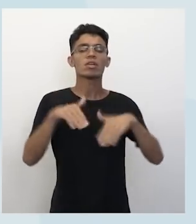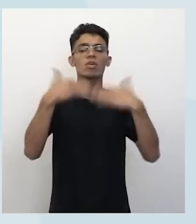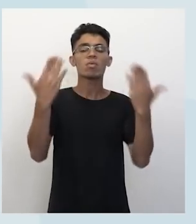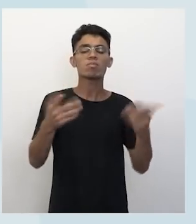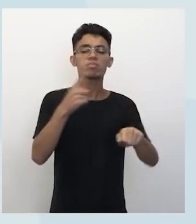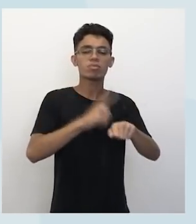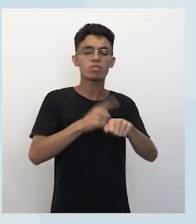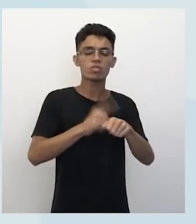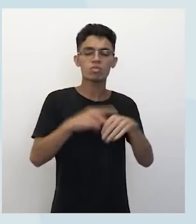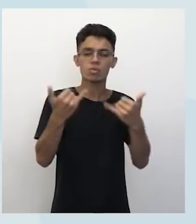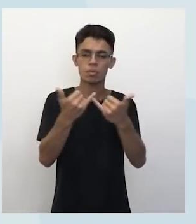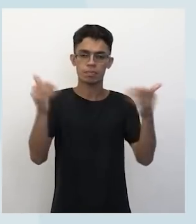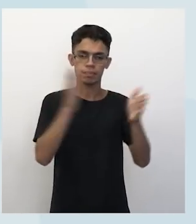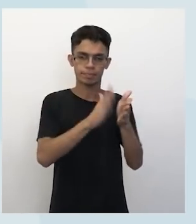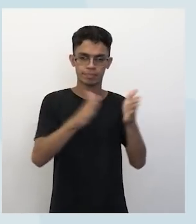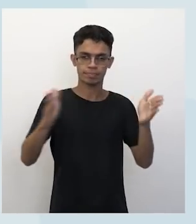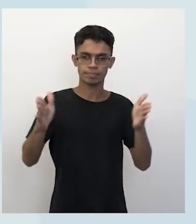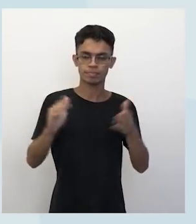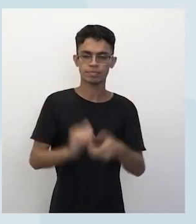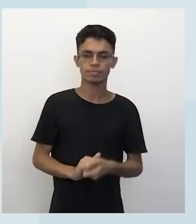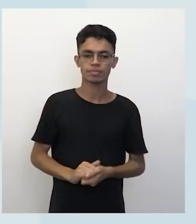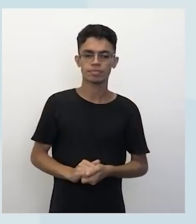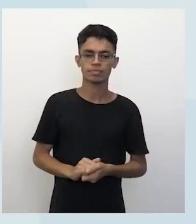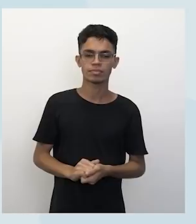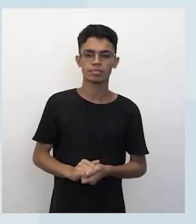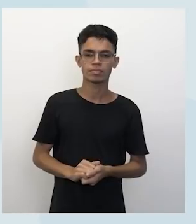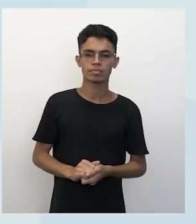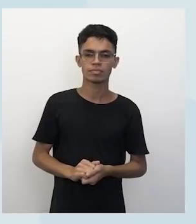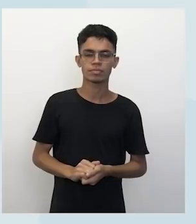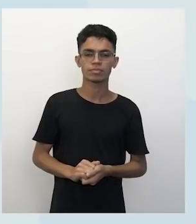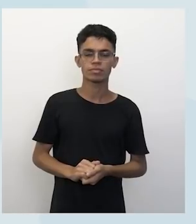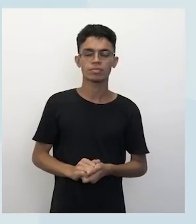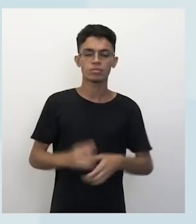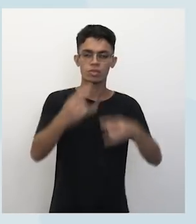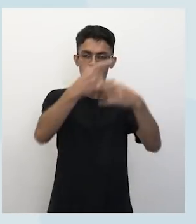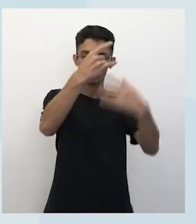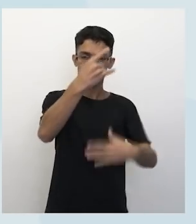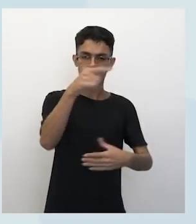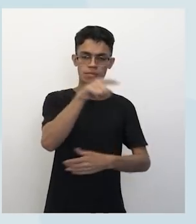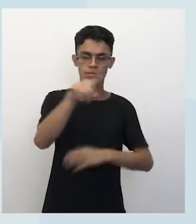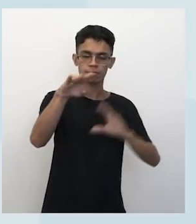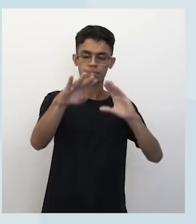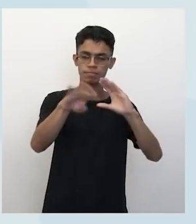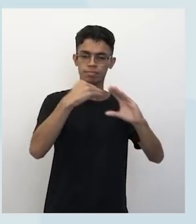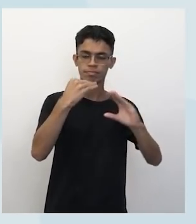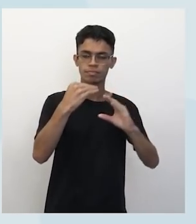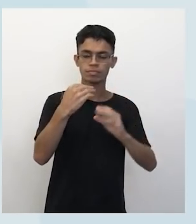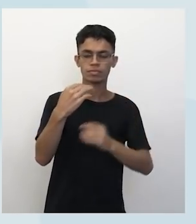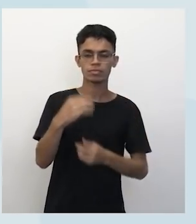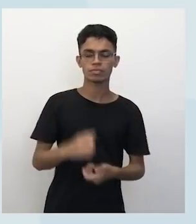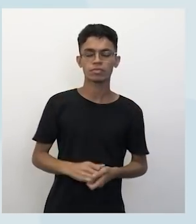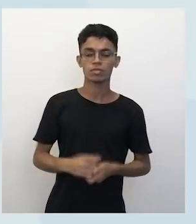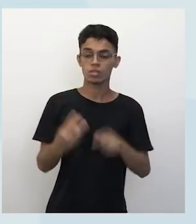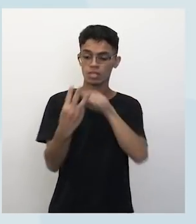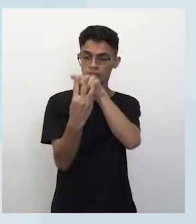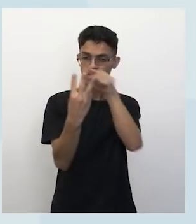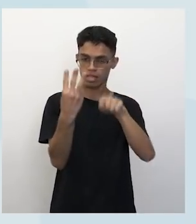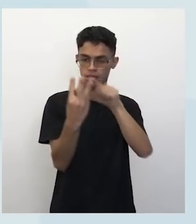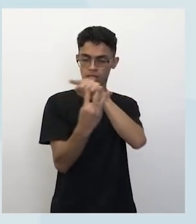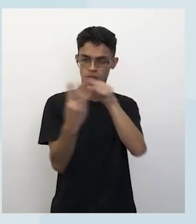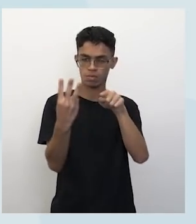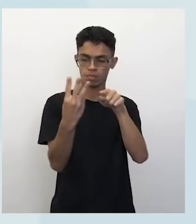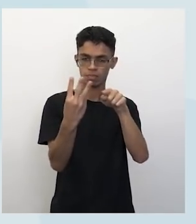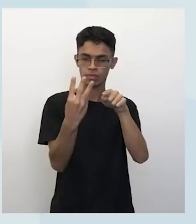de marcação de tempo? E aí, eu vou deixar o chat respondendo. Eu falei de três tipos de marcação de